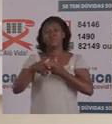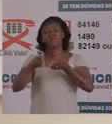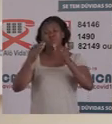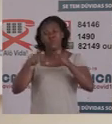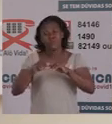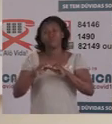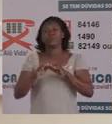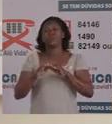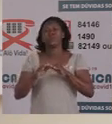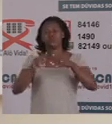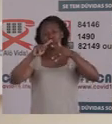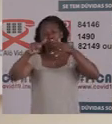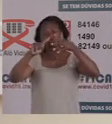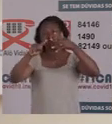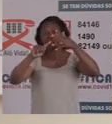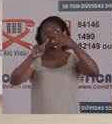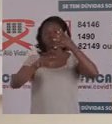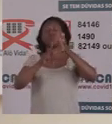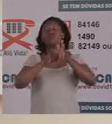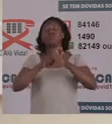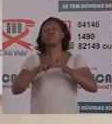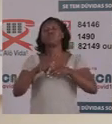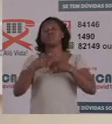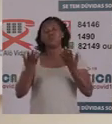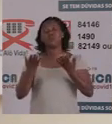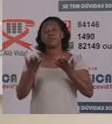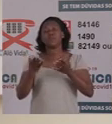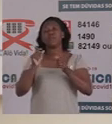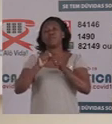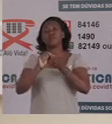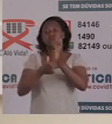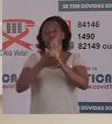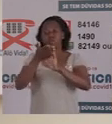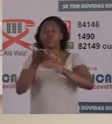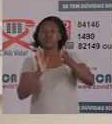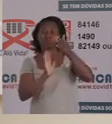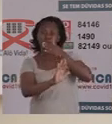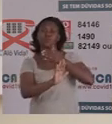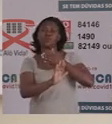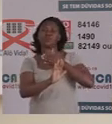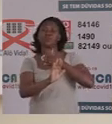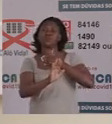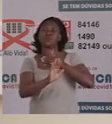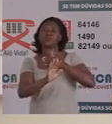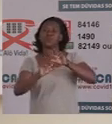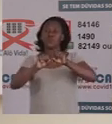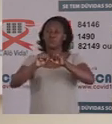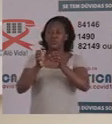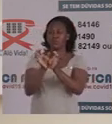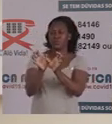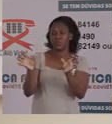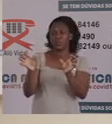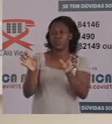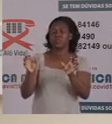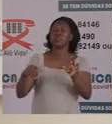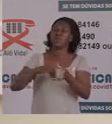O plano tem como objetivo implementar medidas de prevenção para o bloqueio da cadeia de transmissão, realizar a testagem de todos os